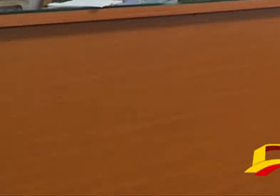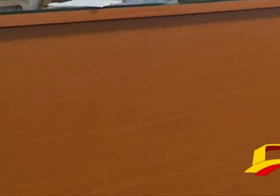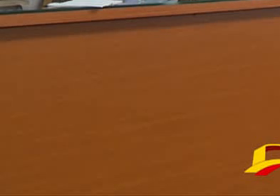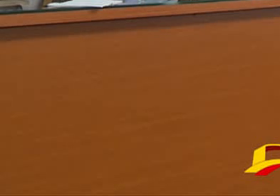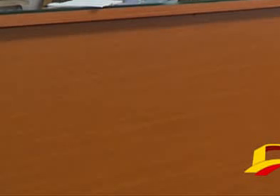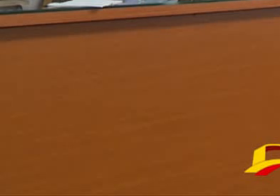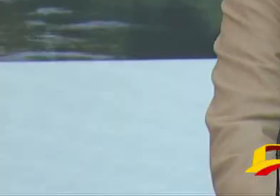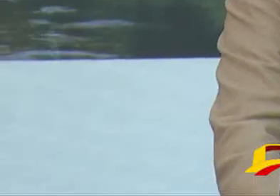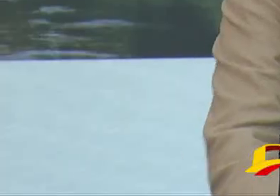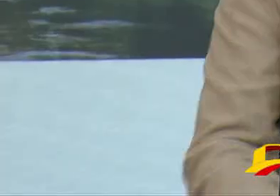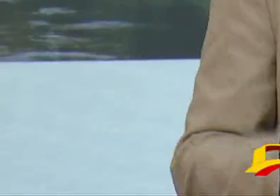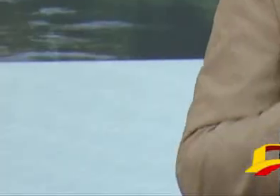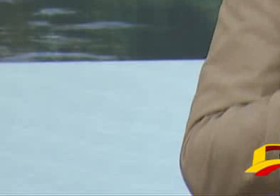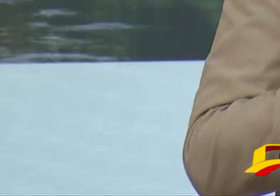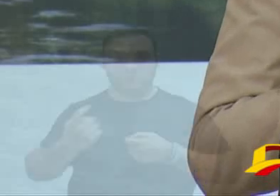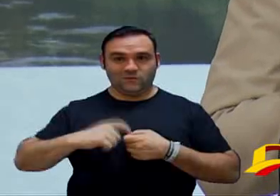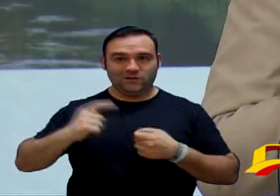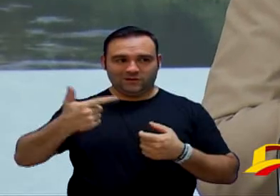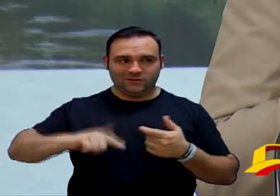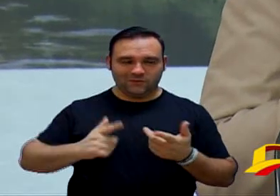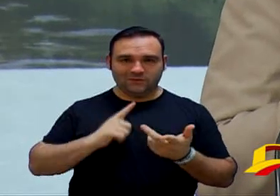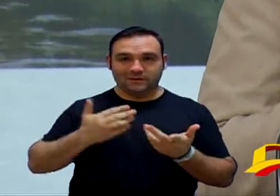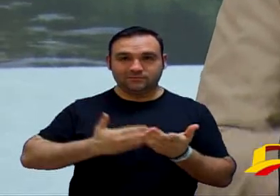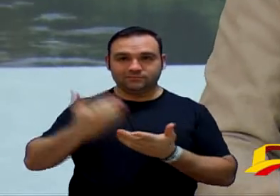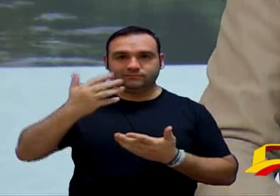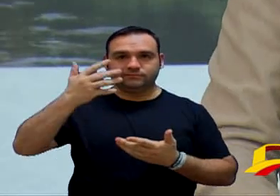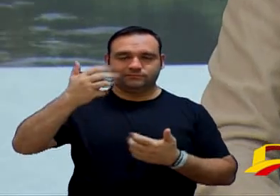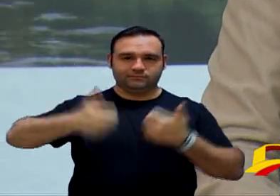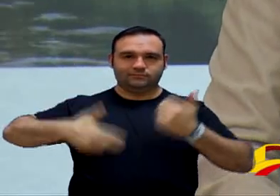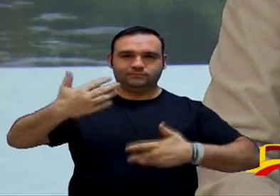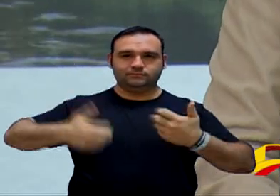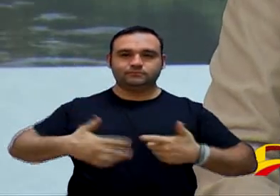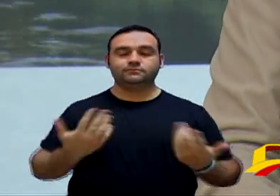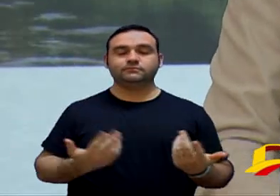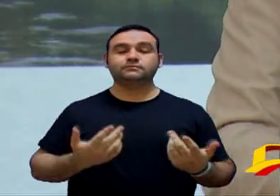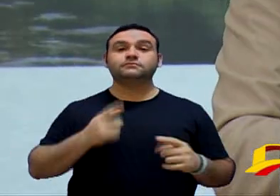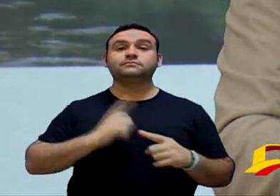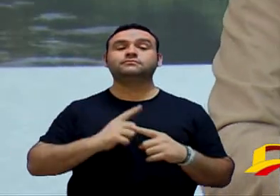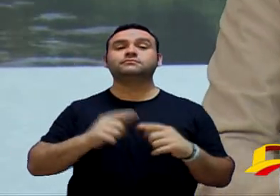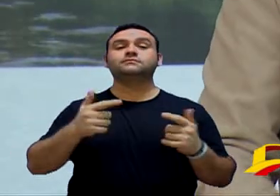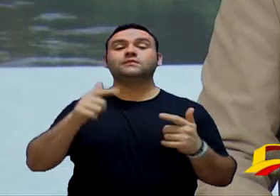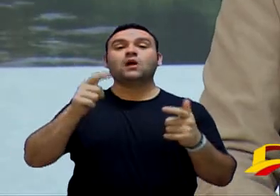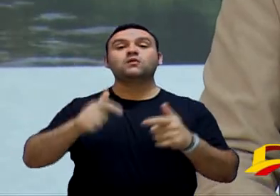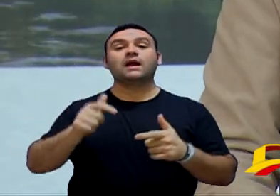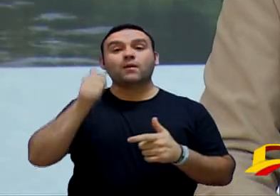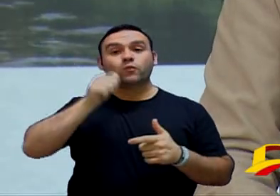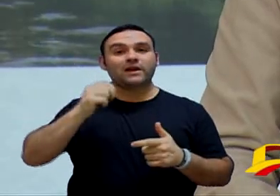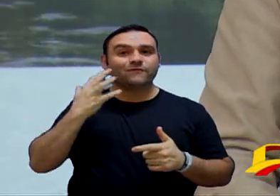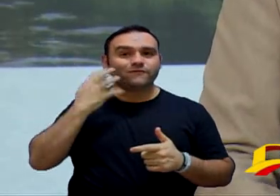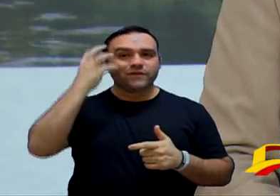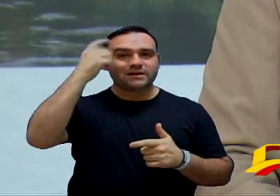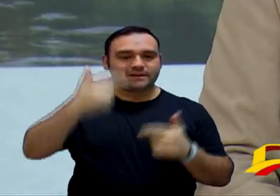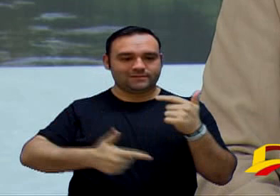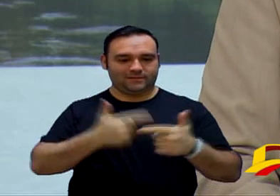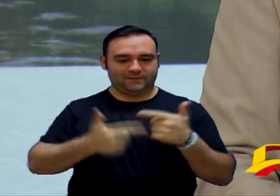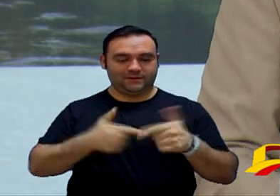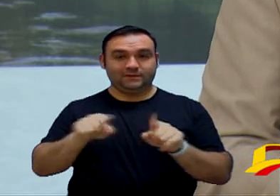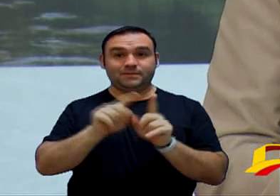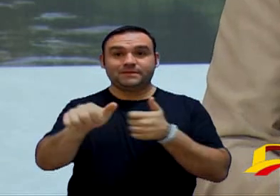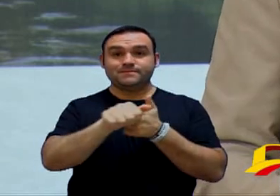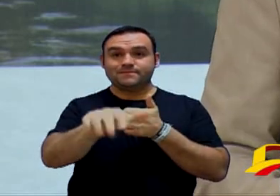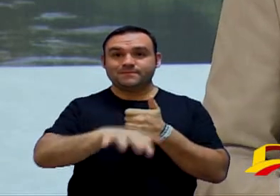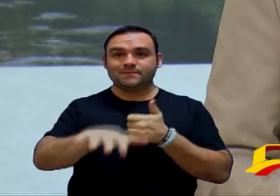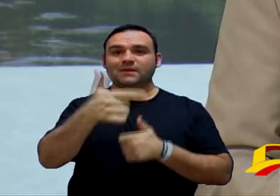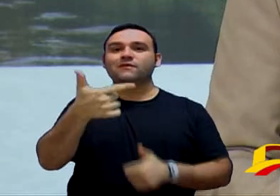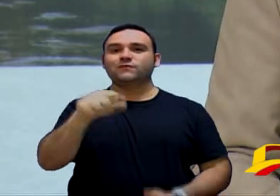eu venho voltando ao início Voltando a falar onde a vereadora Fernanda vem agindo também naquela região